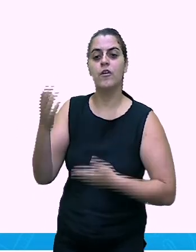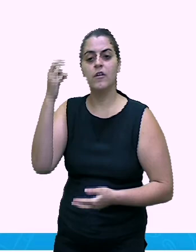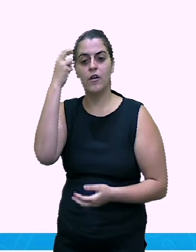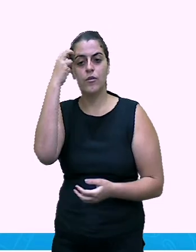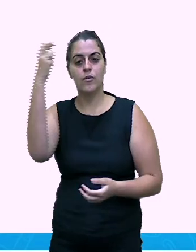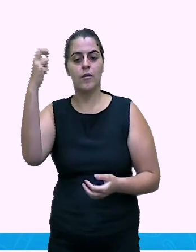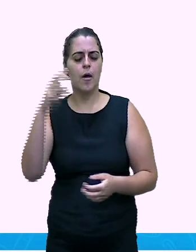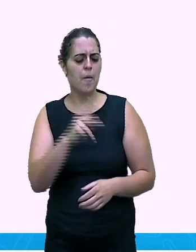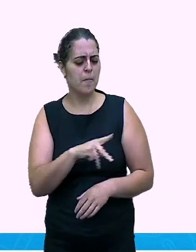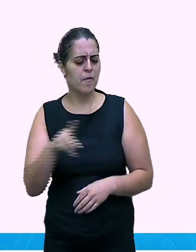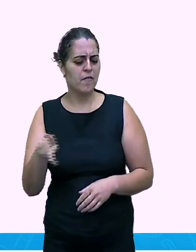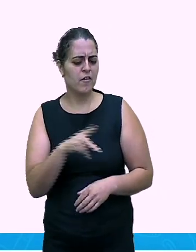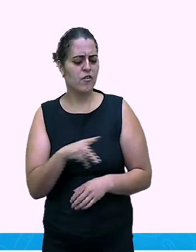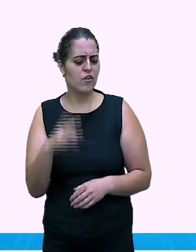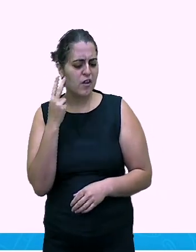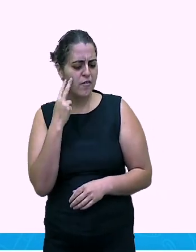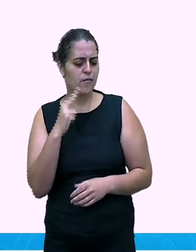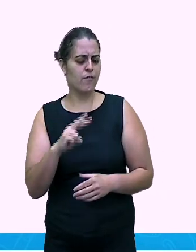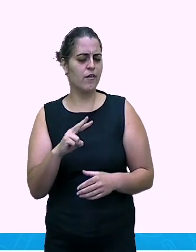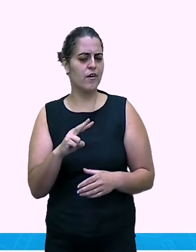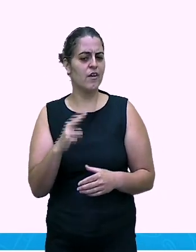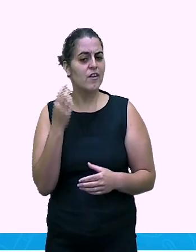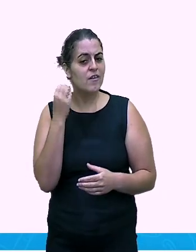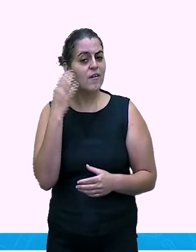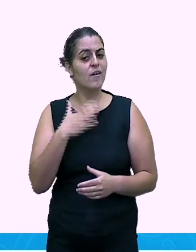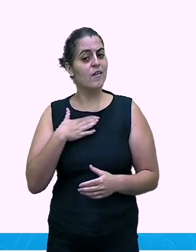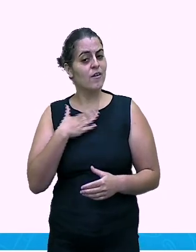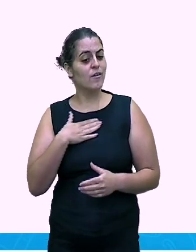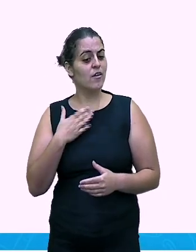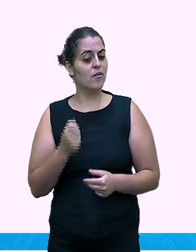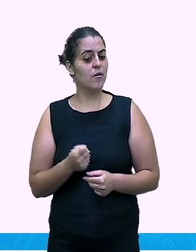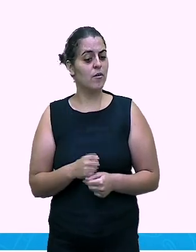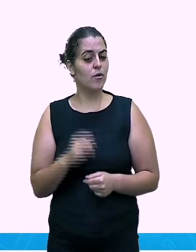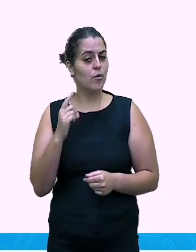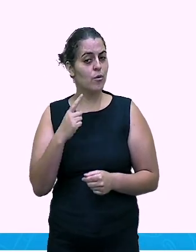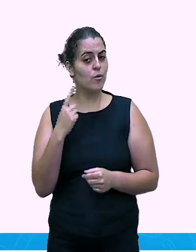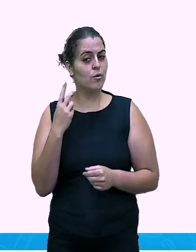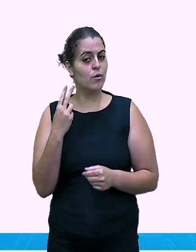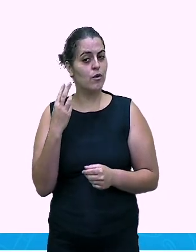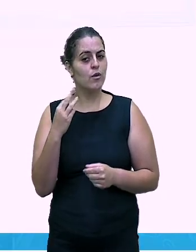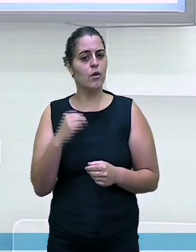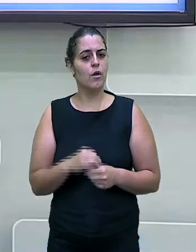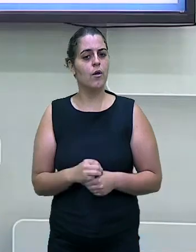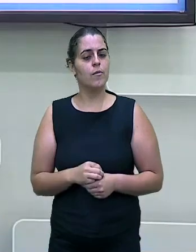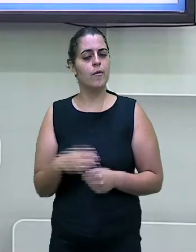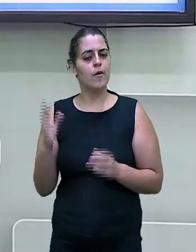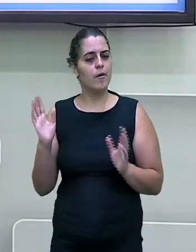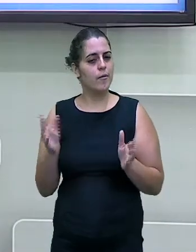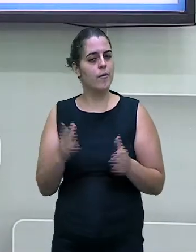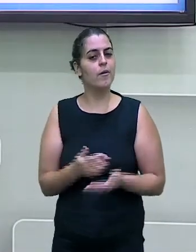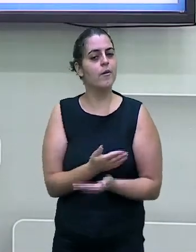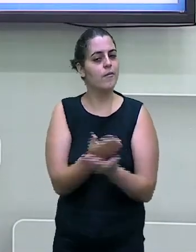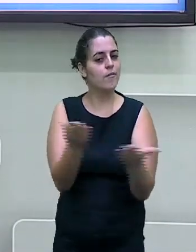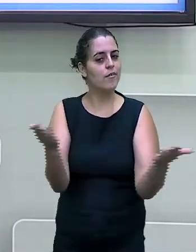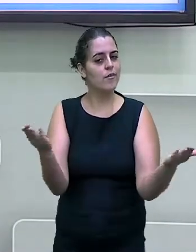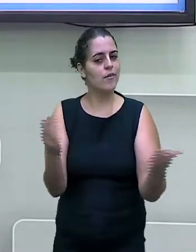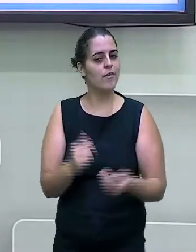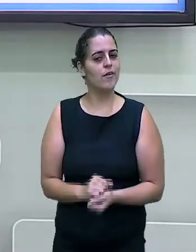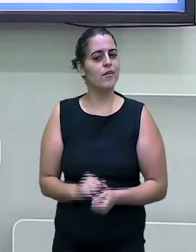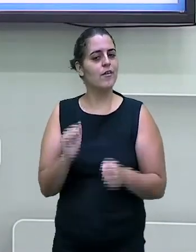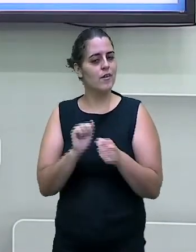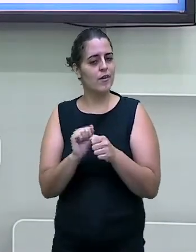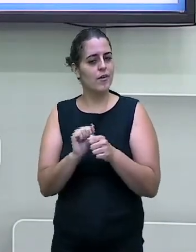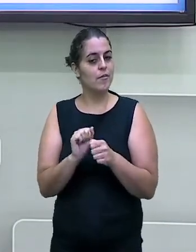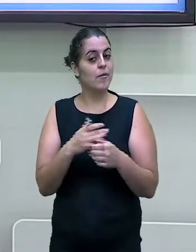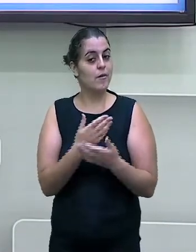professora estará te avaliando. 1, 2, 3. Agora é com você. E eu